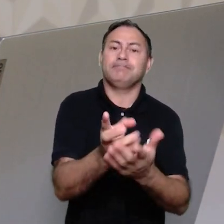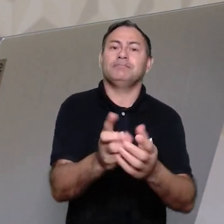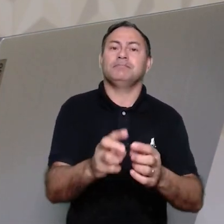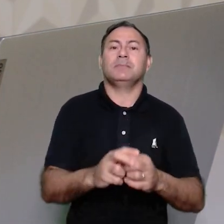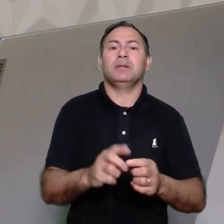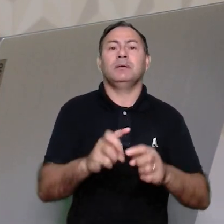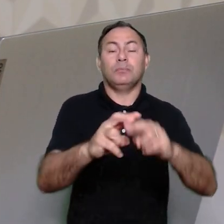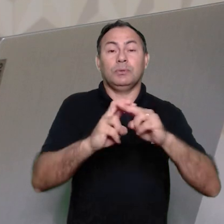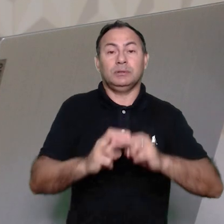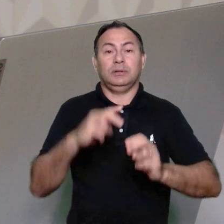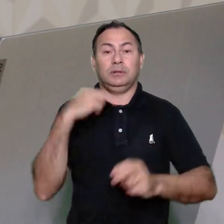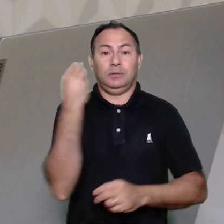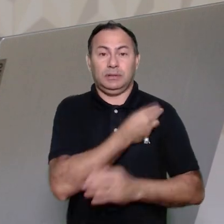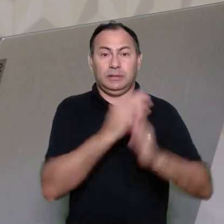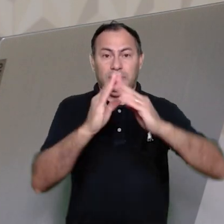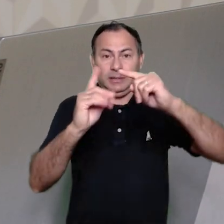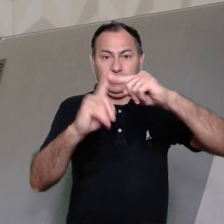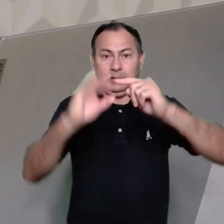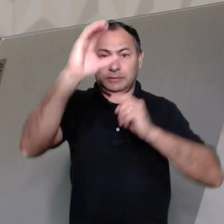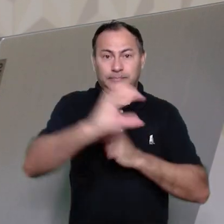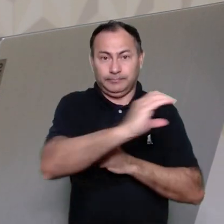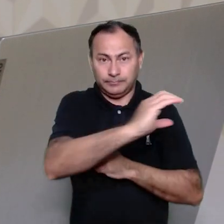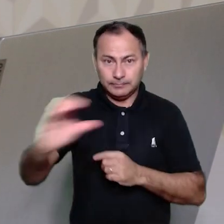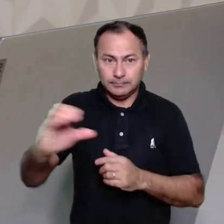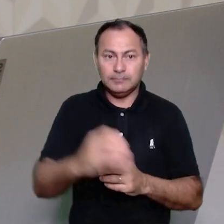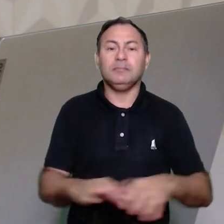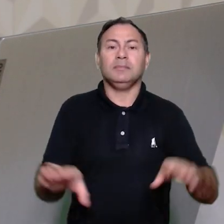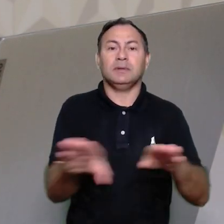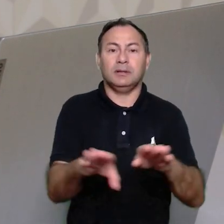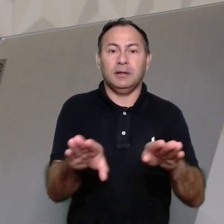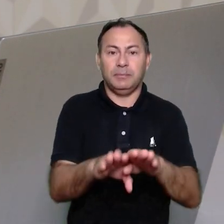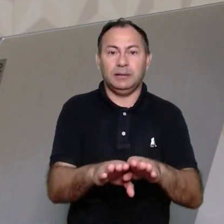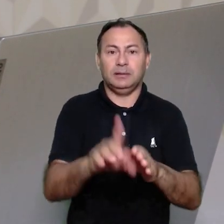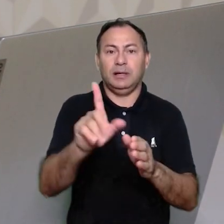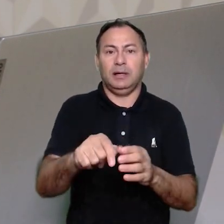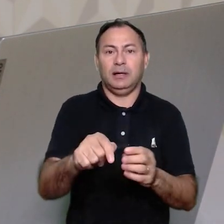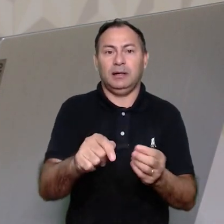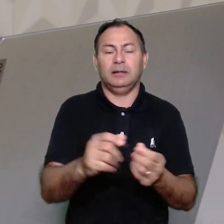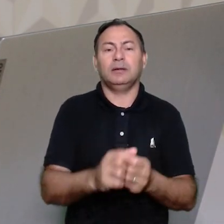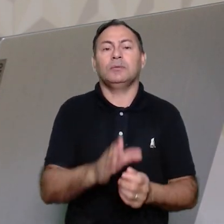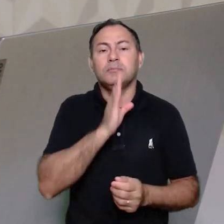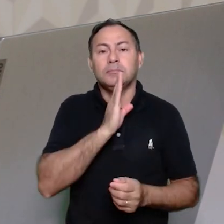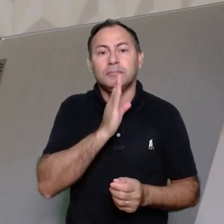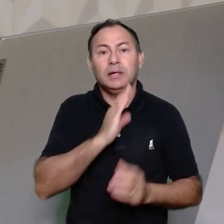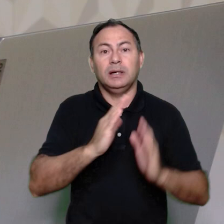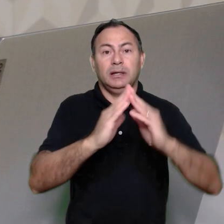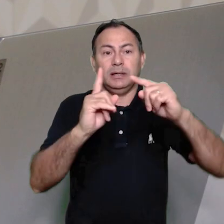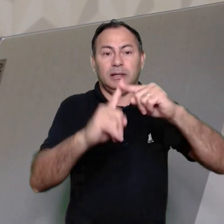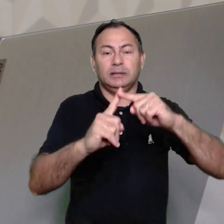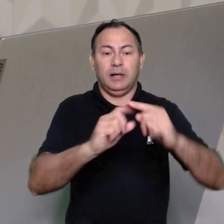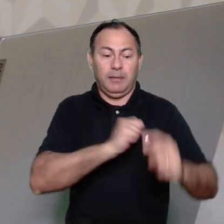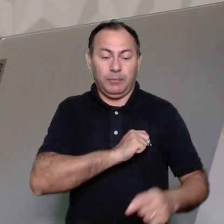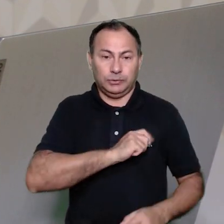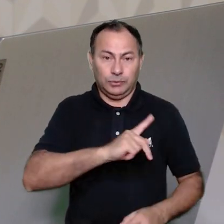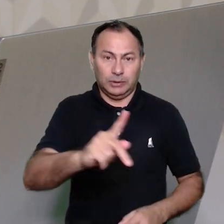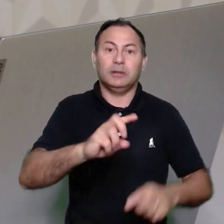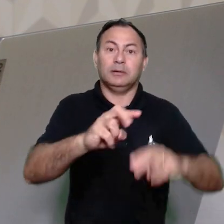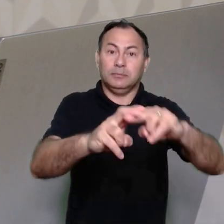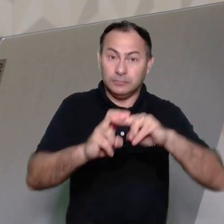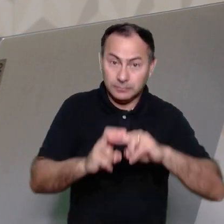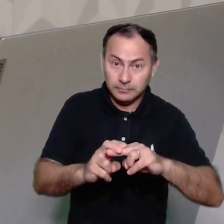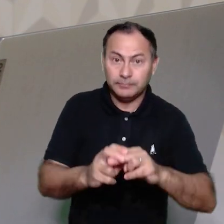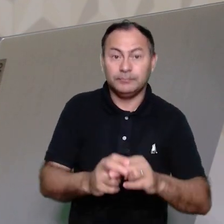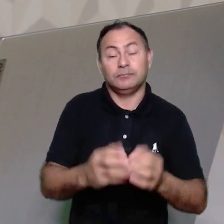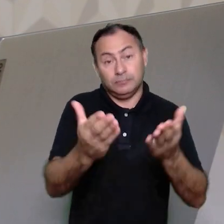por isso que a nossa igreja, ela é, então, também chamada de igreja apostólica.